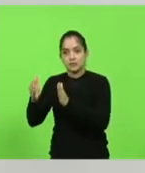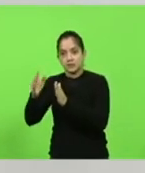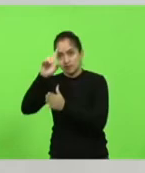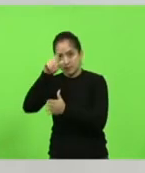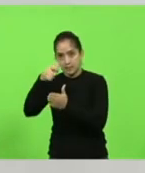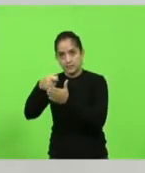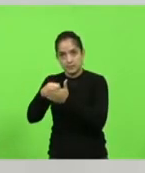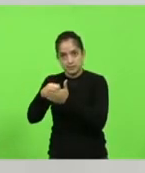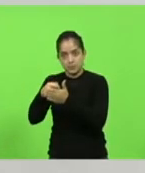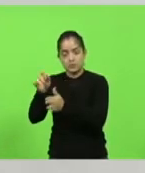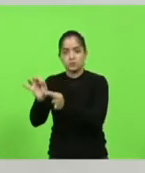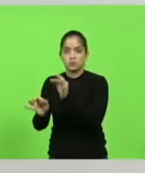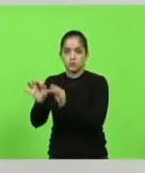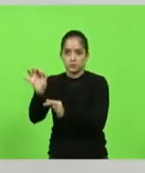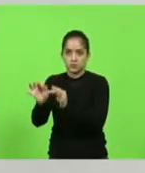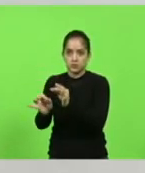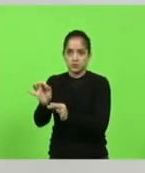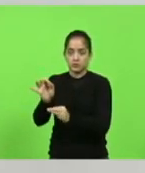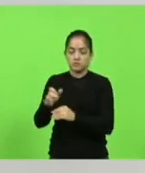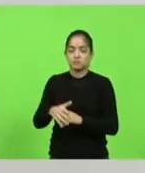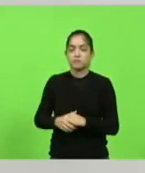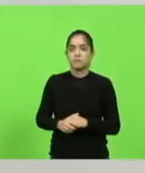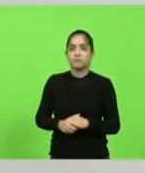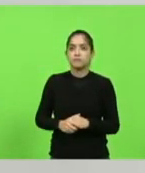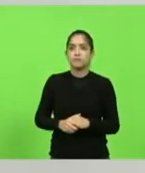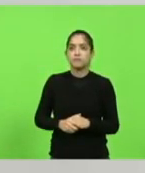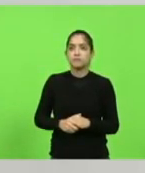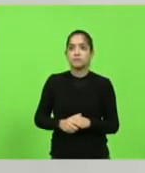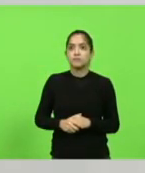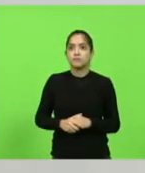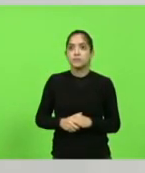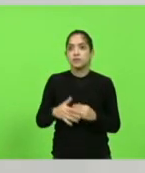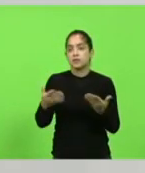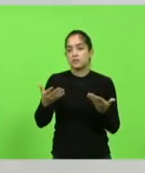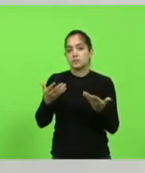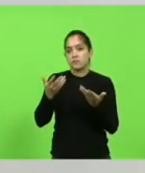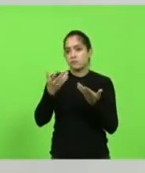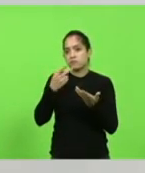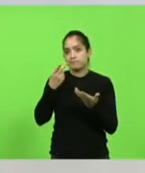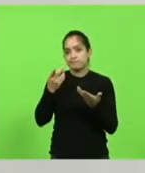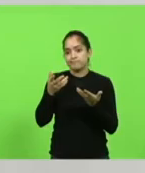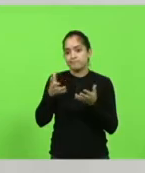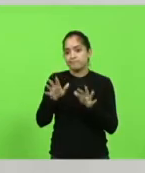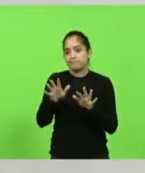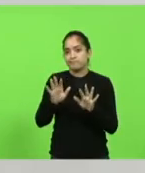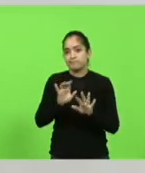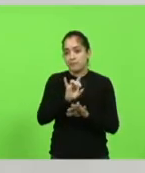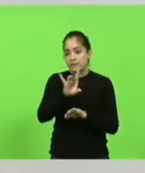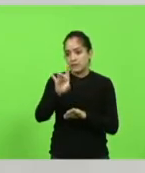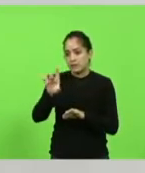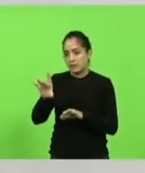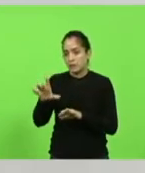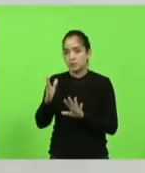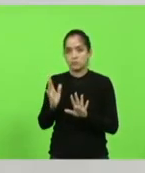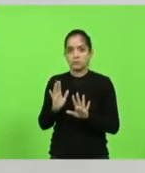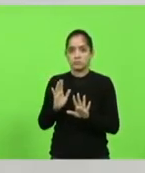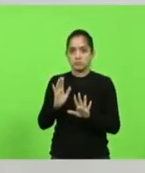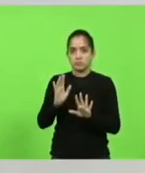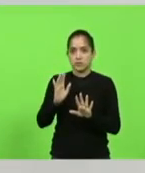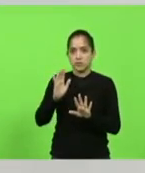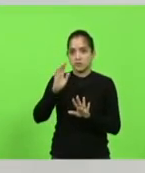decisão jurídica. Eu não quero aqui falar, porque cada um responde por seus atos aqui